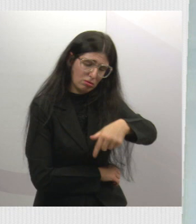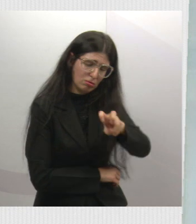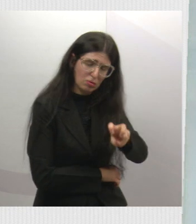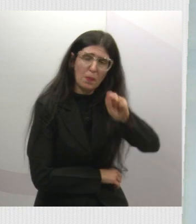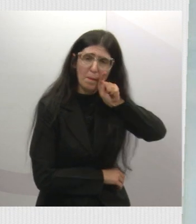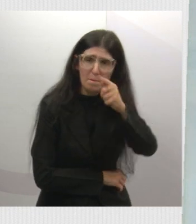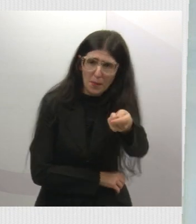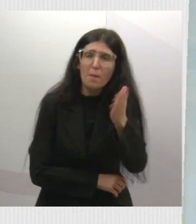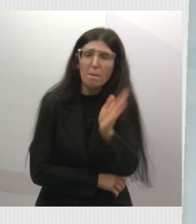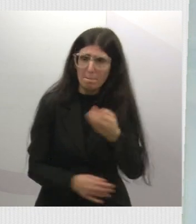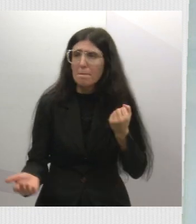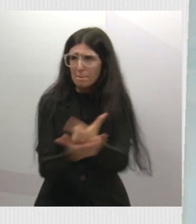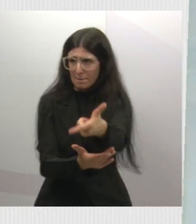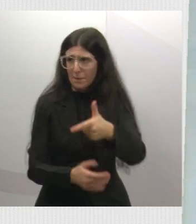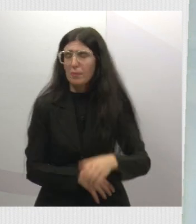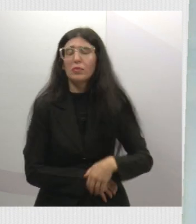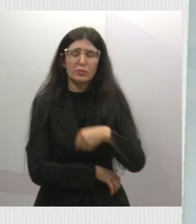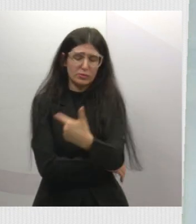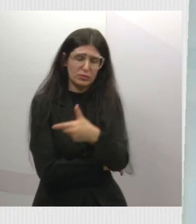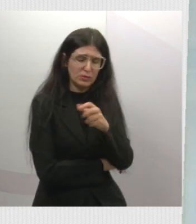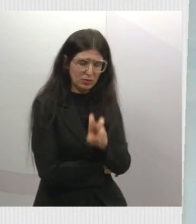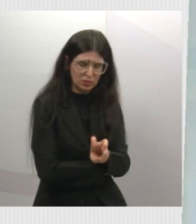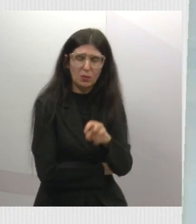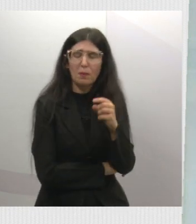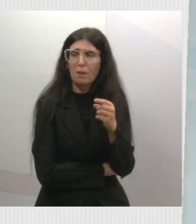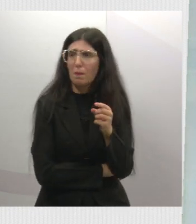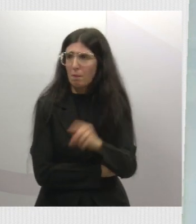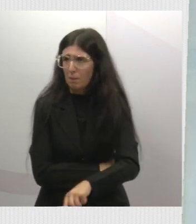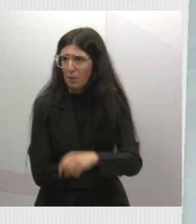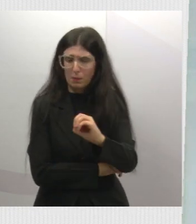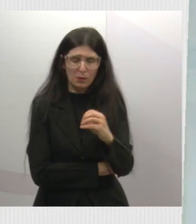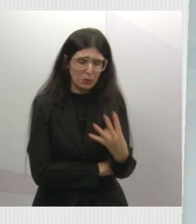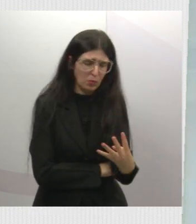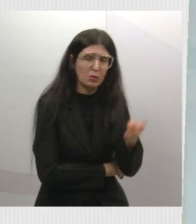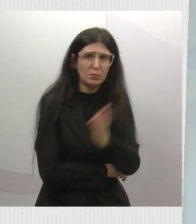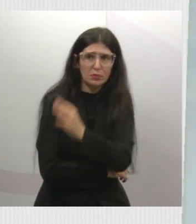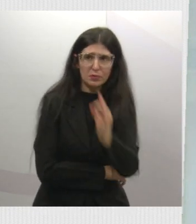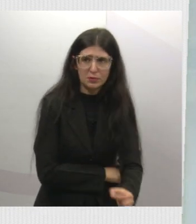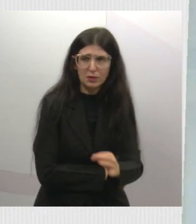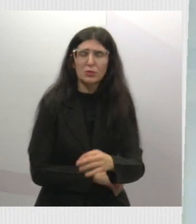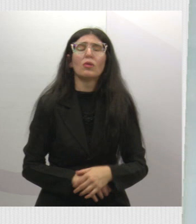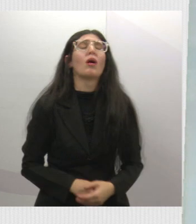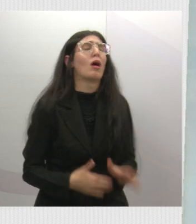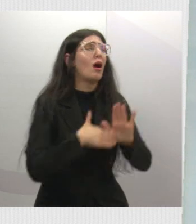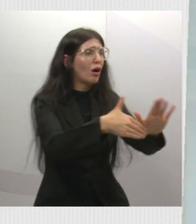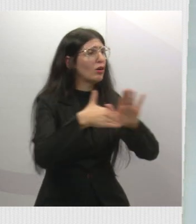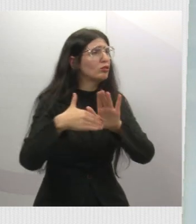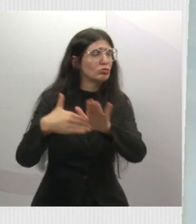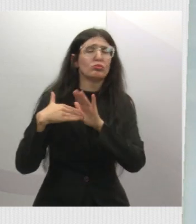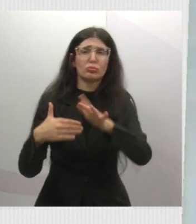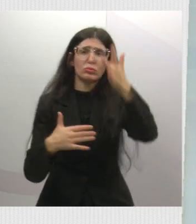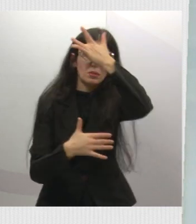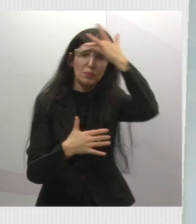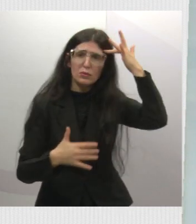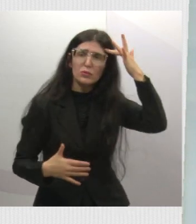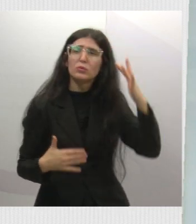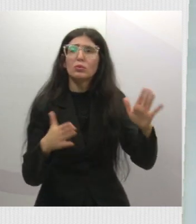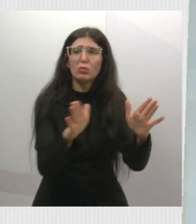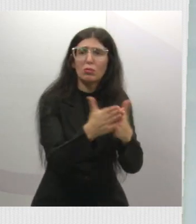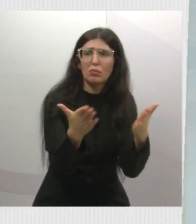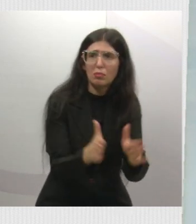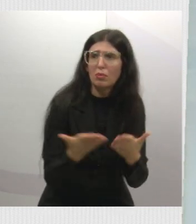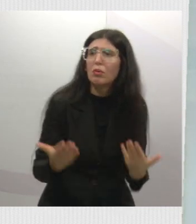6.435.000, chegando a 25%. Assistência social, meta orçada anual,